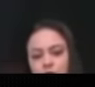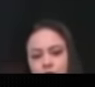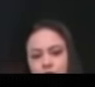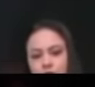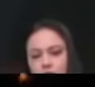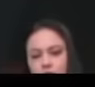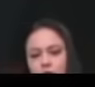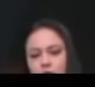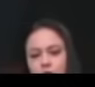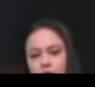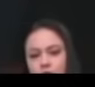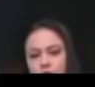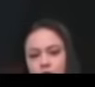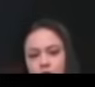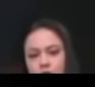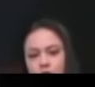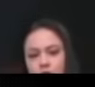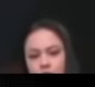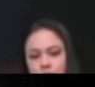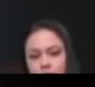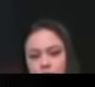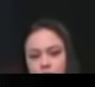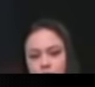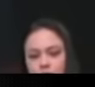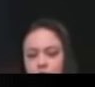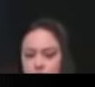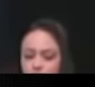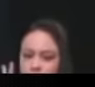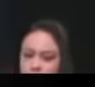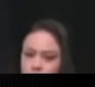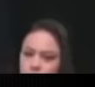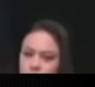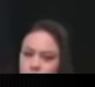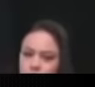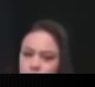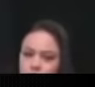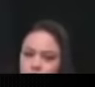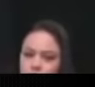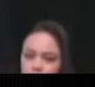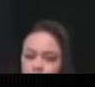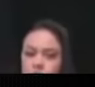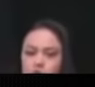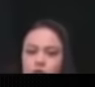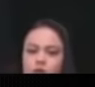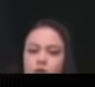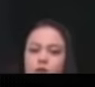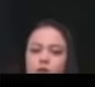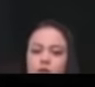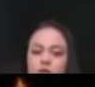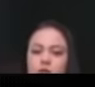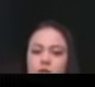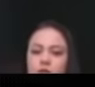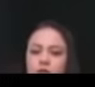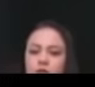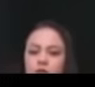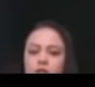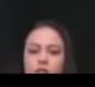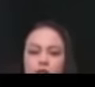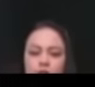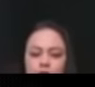CPC de 73, e aí diz o ministro Teori, semelhante aos artigos 525 e